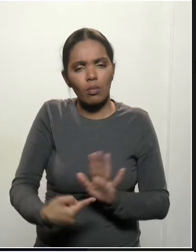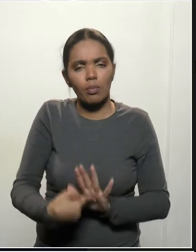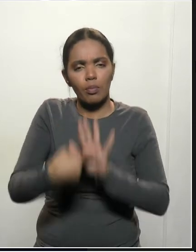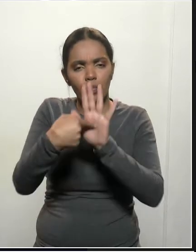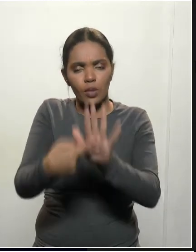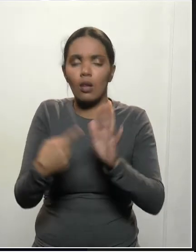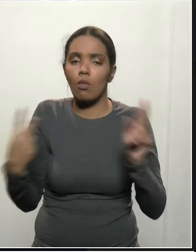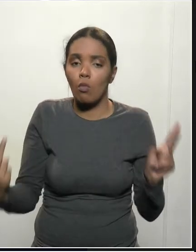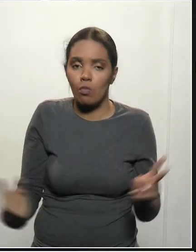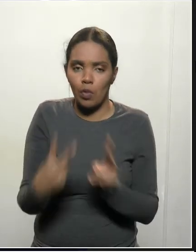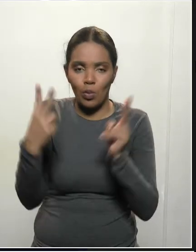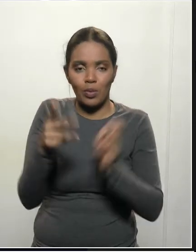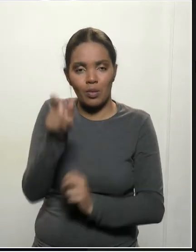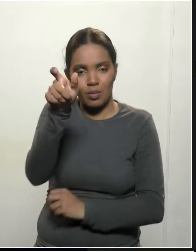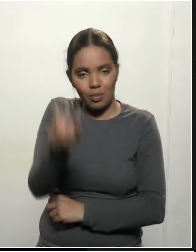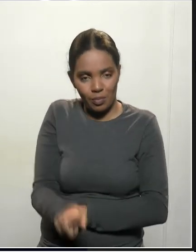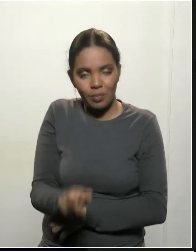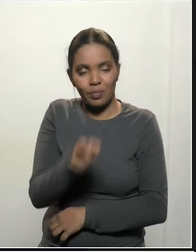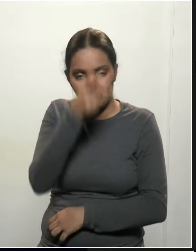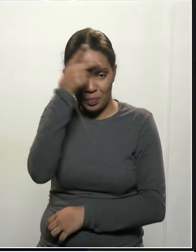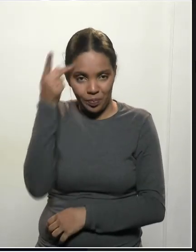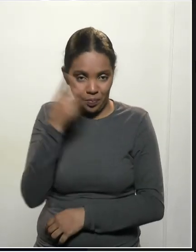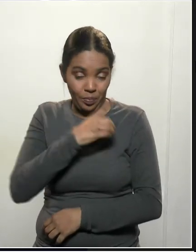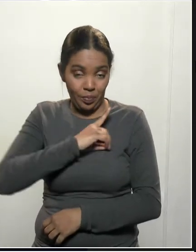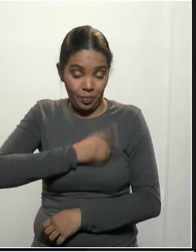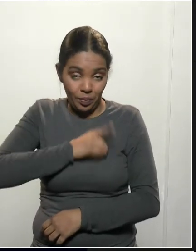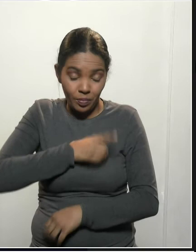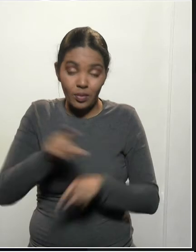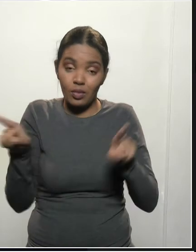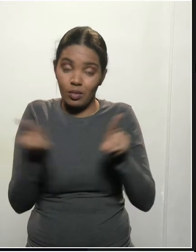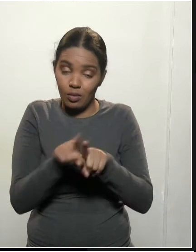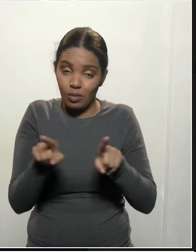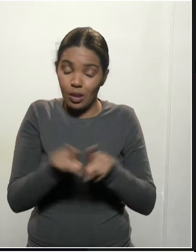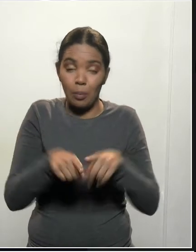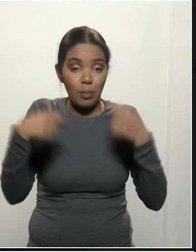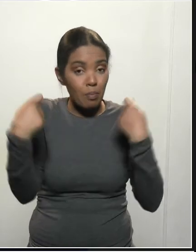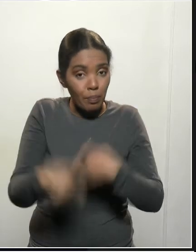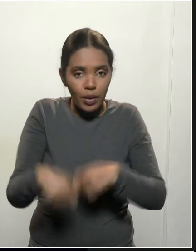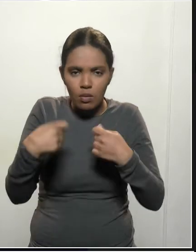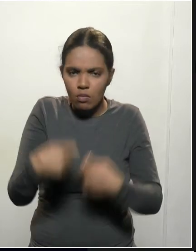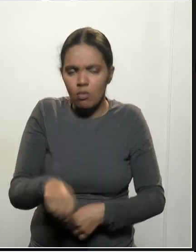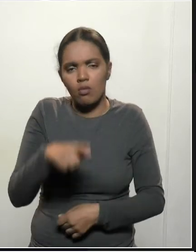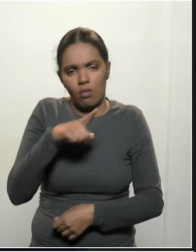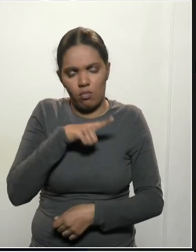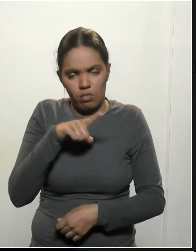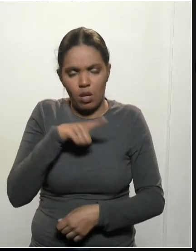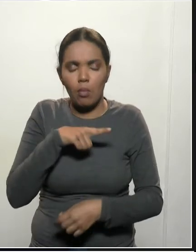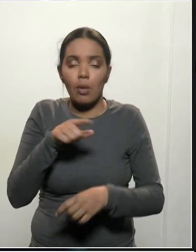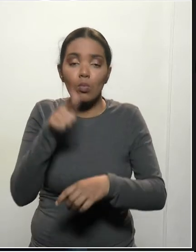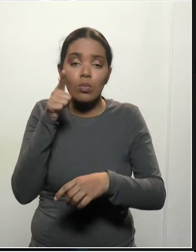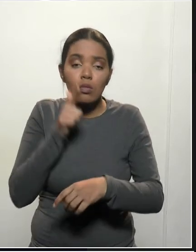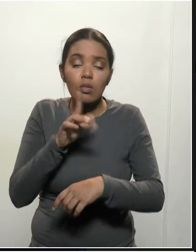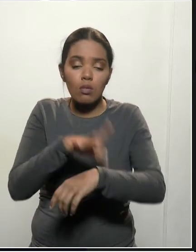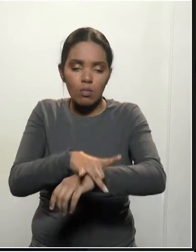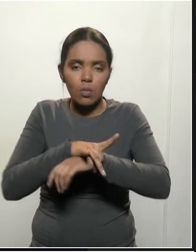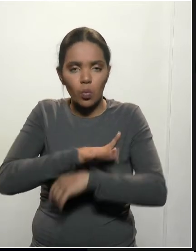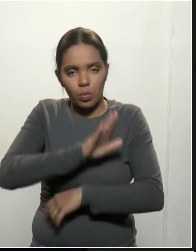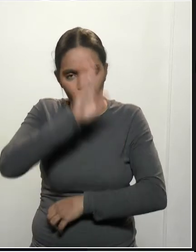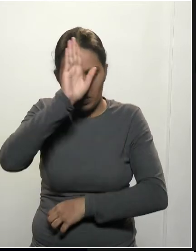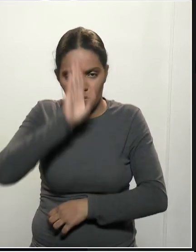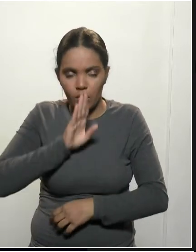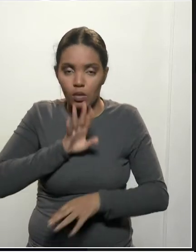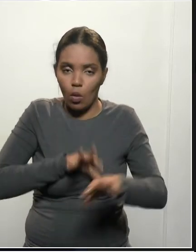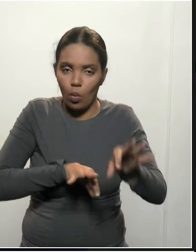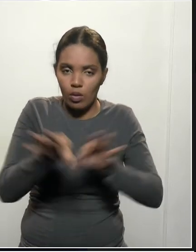destacada função pública, além de indispensável e fundamental para a manutenção da segurança pública e, consequente,